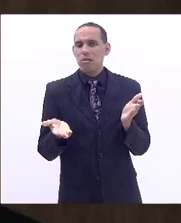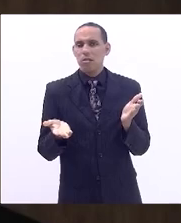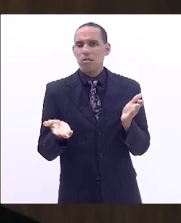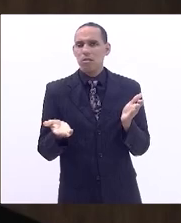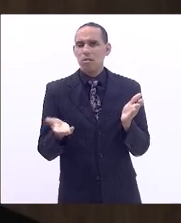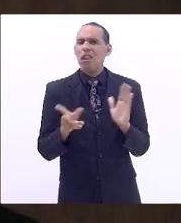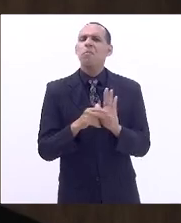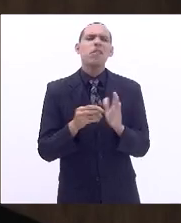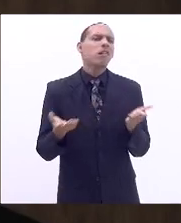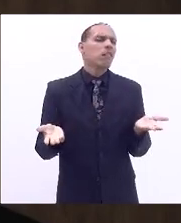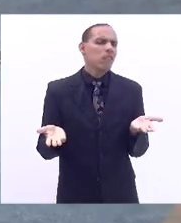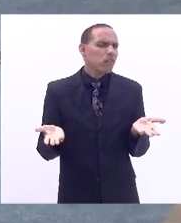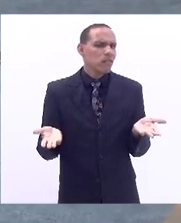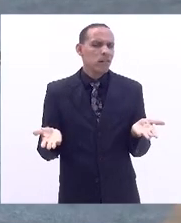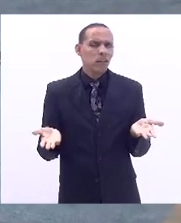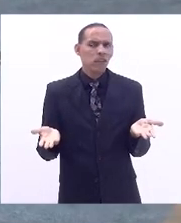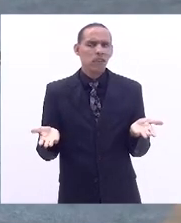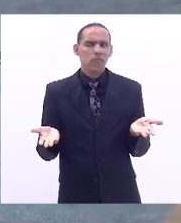o que Mendonça